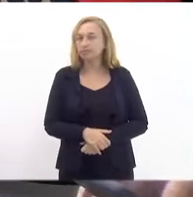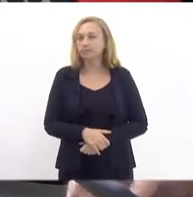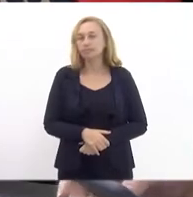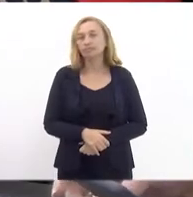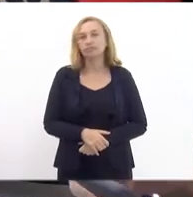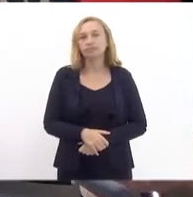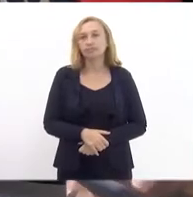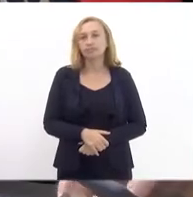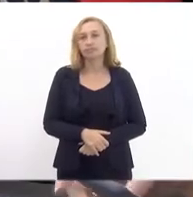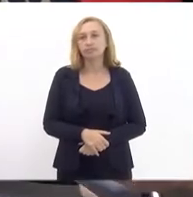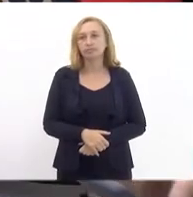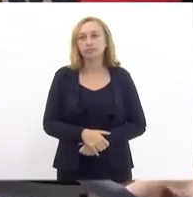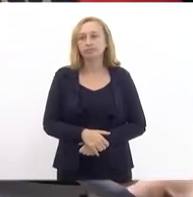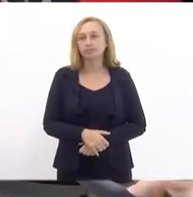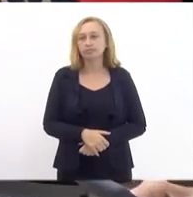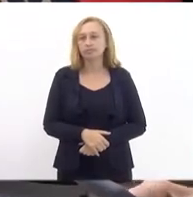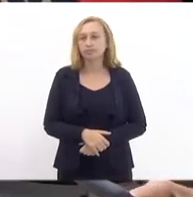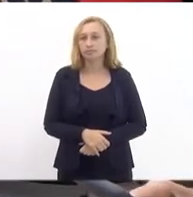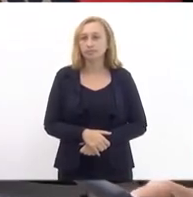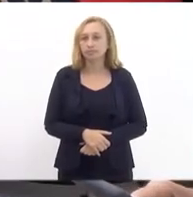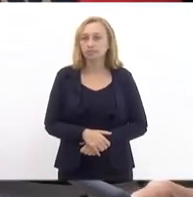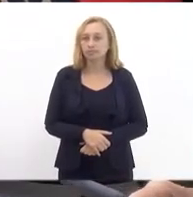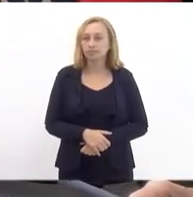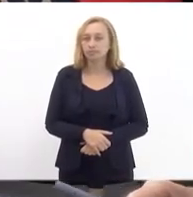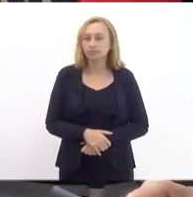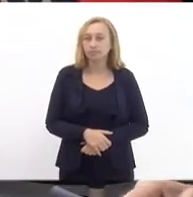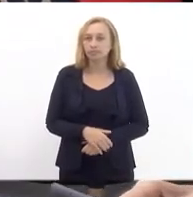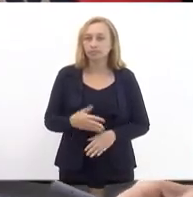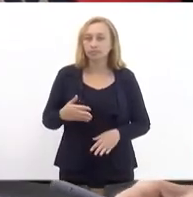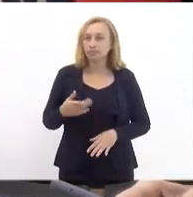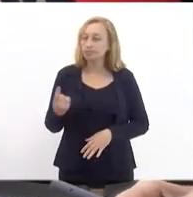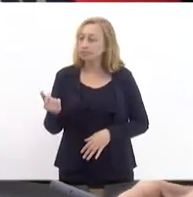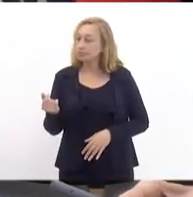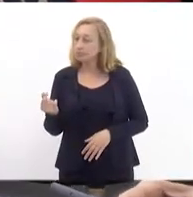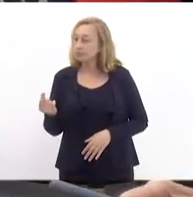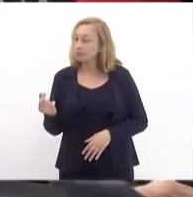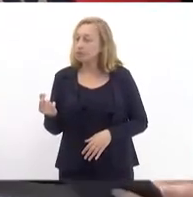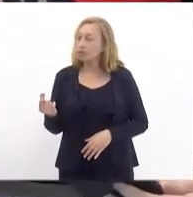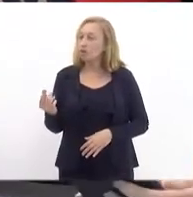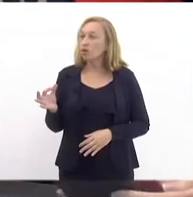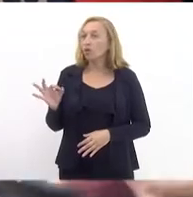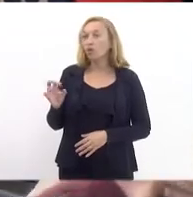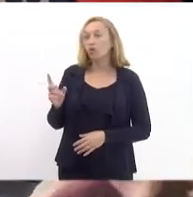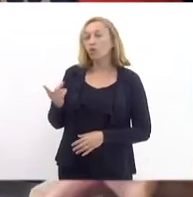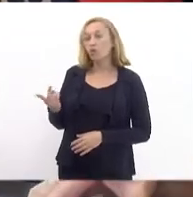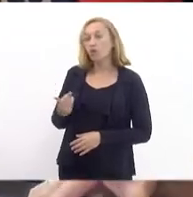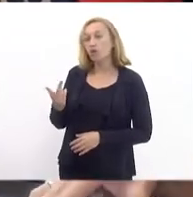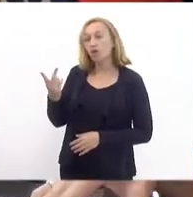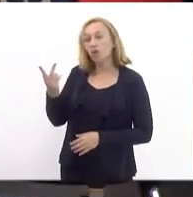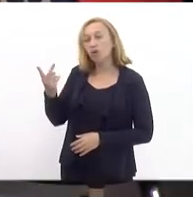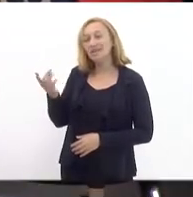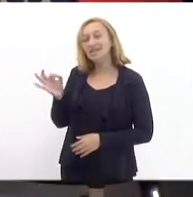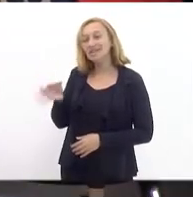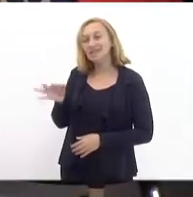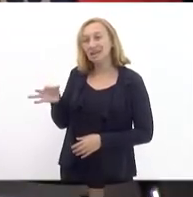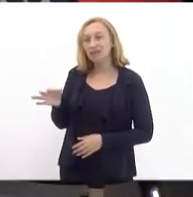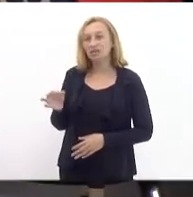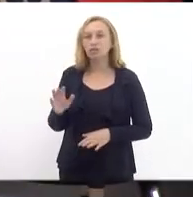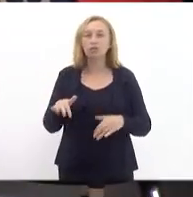dizer, quanto vai se chegar de tarifa, qual é a contrapartida do Estado, se está